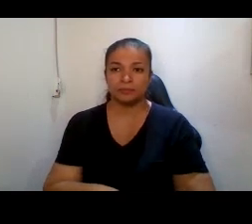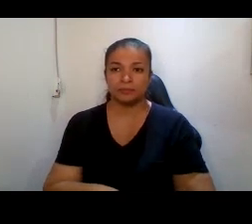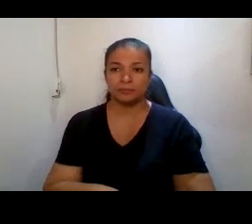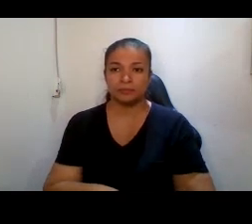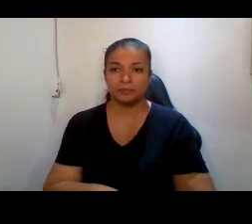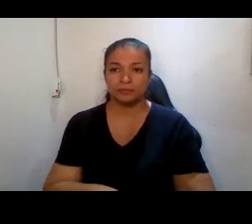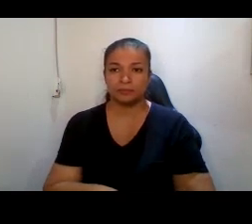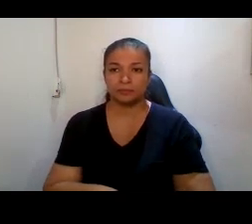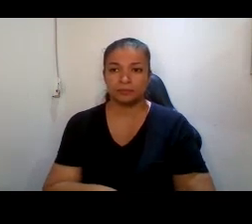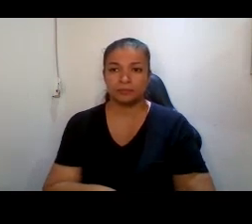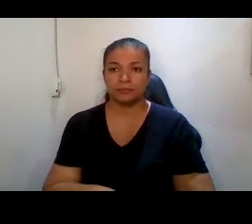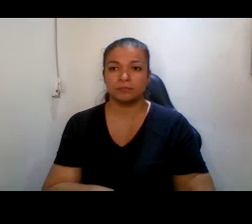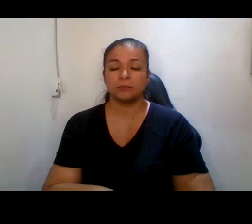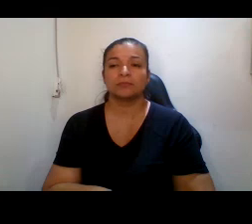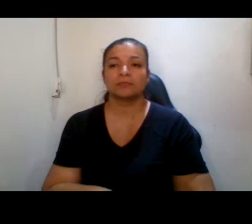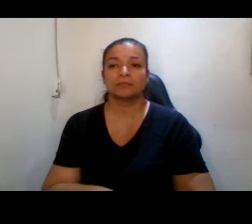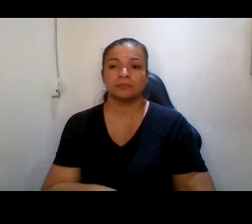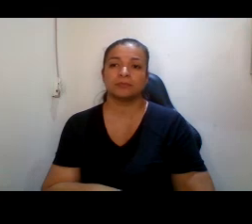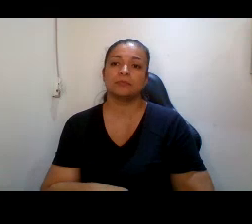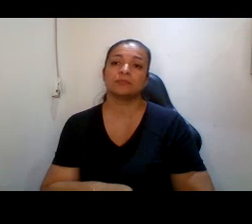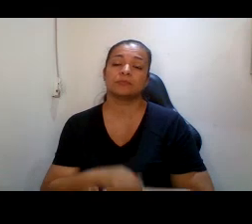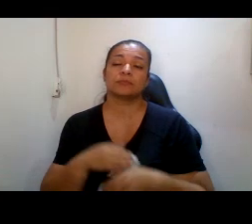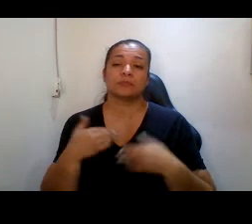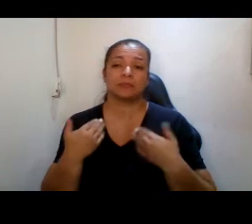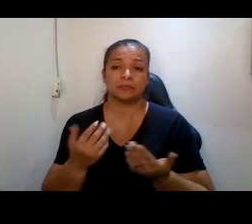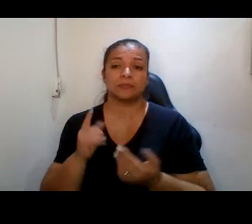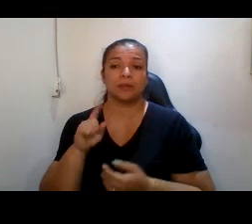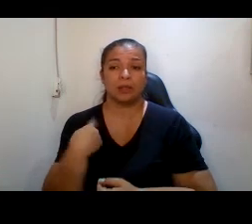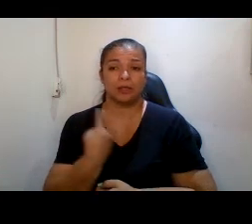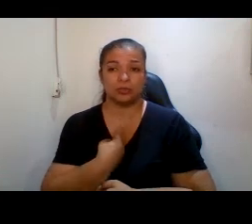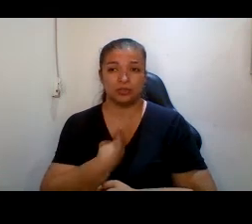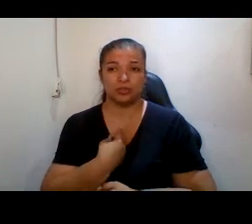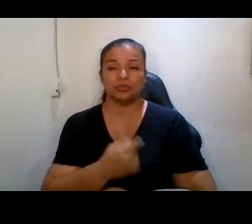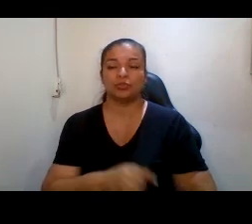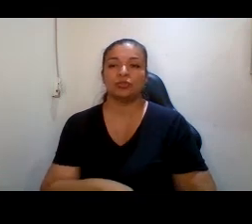Aí a gente deve encontrar